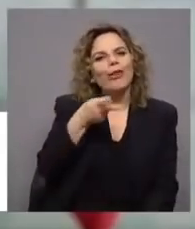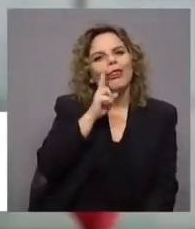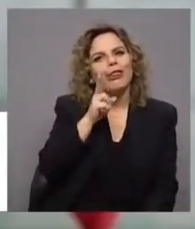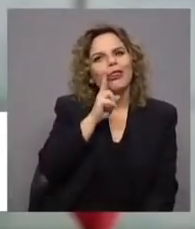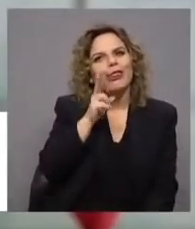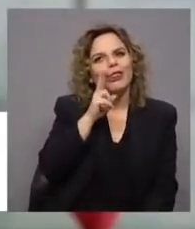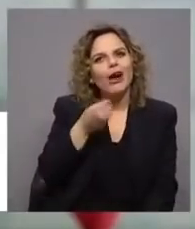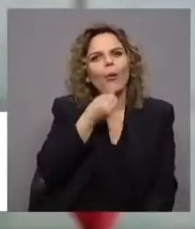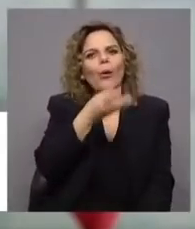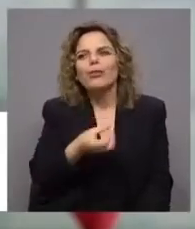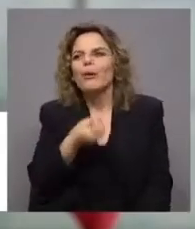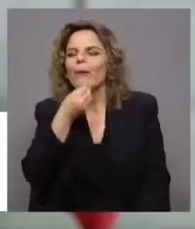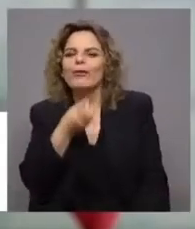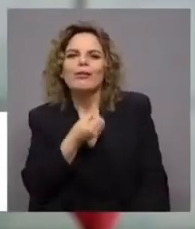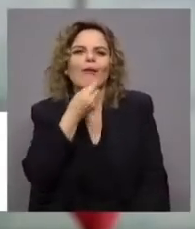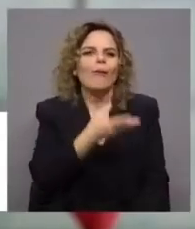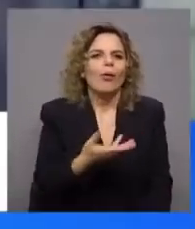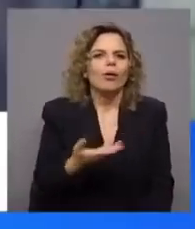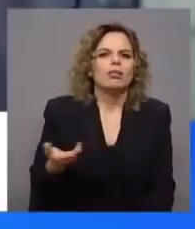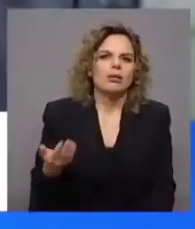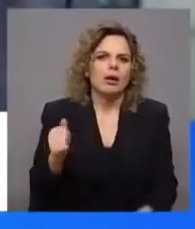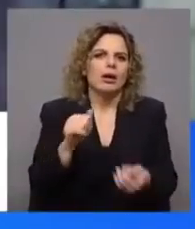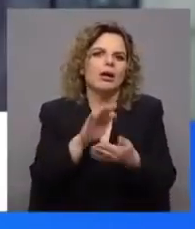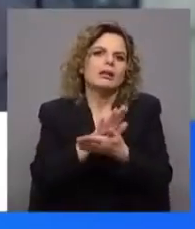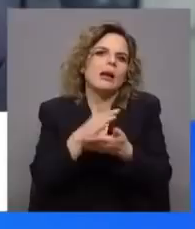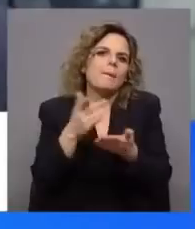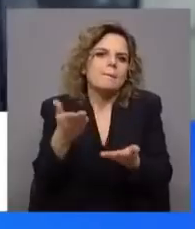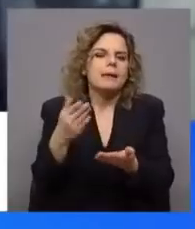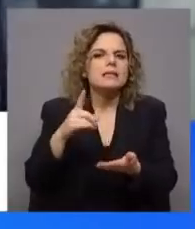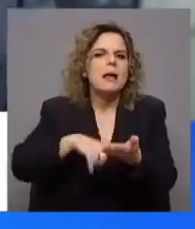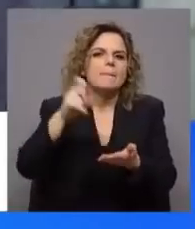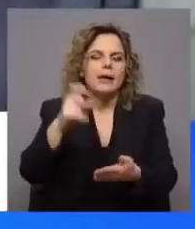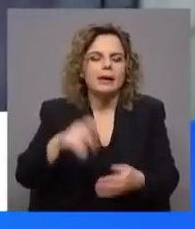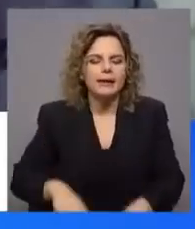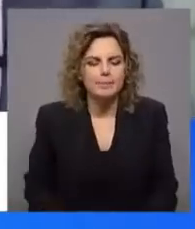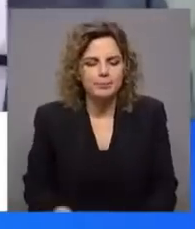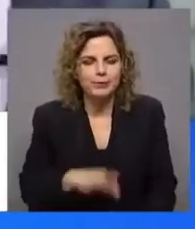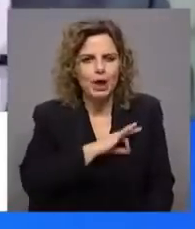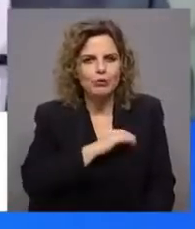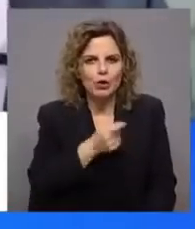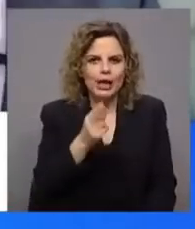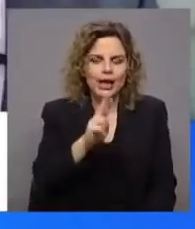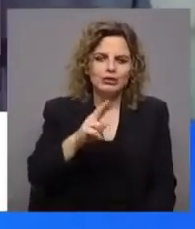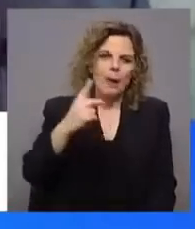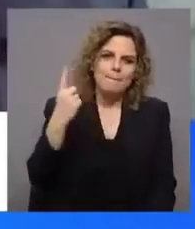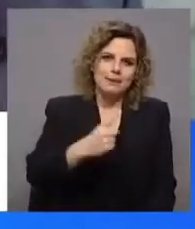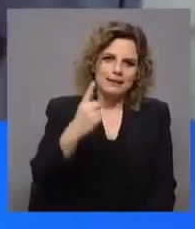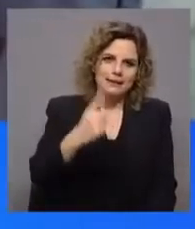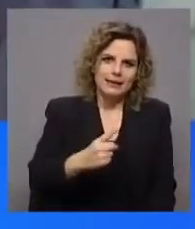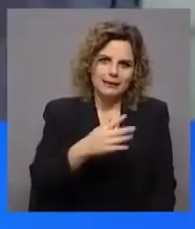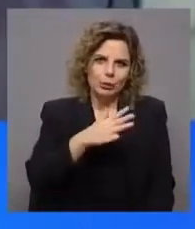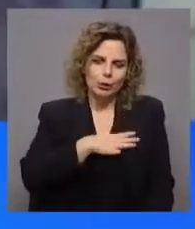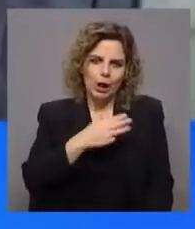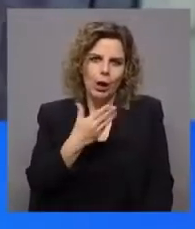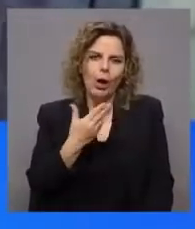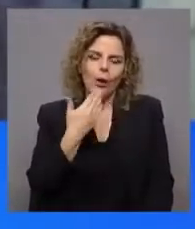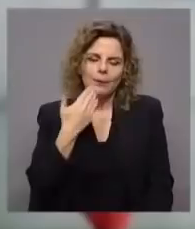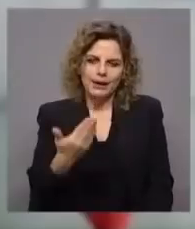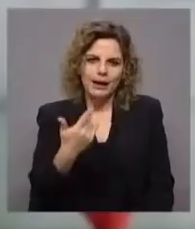conta determinados setores da imprensa americana. Sr. Ex-Presidente Lula da Silva, muito obrigado por ter estado no Telejornal.